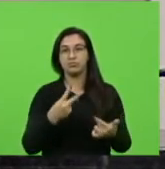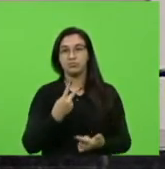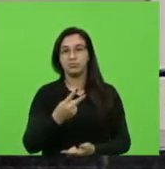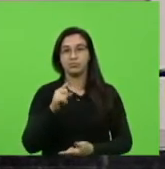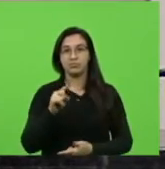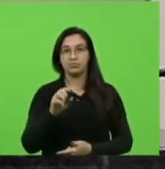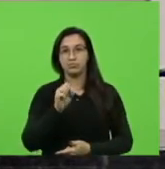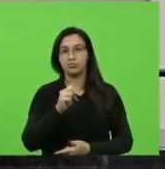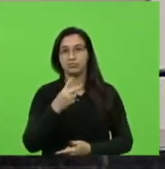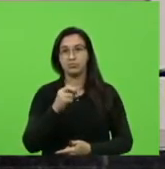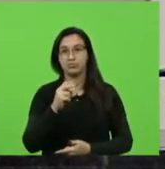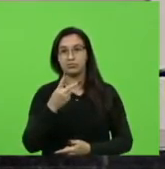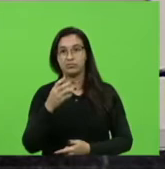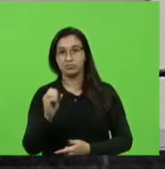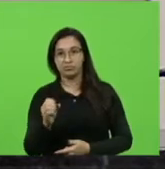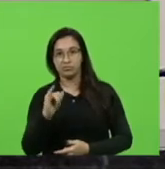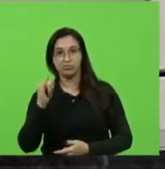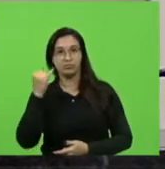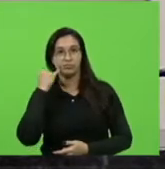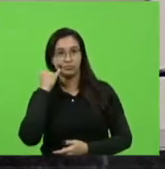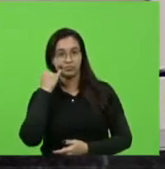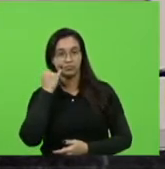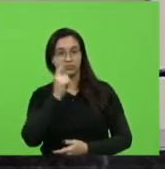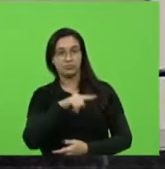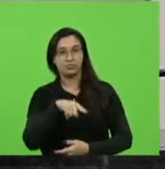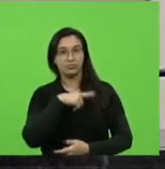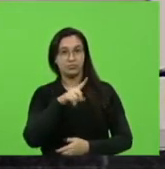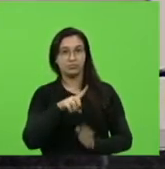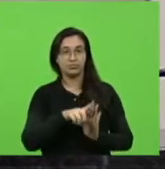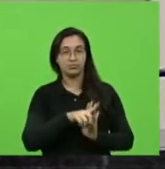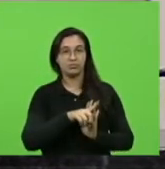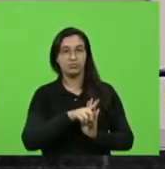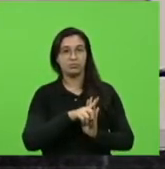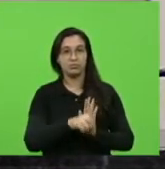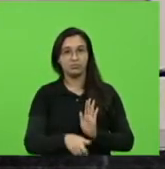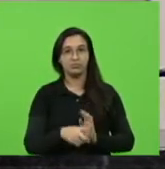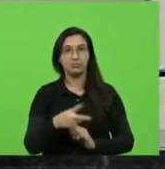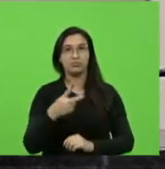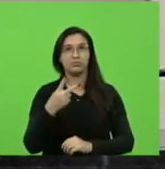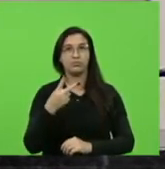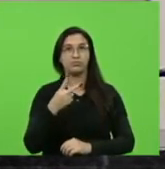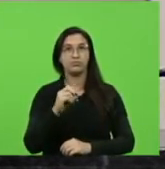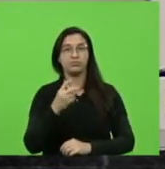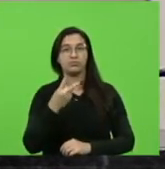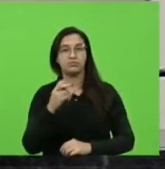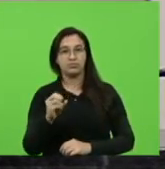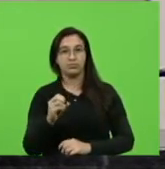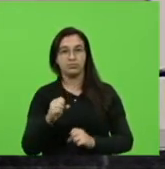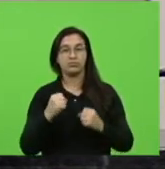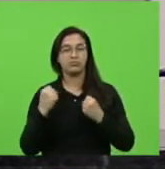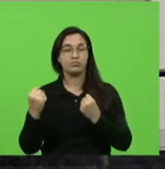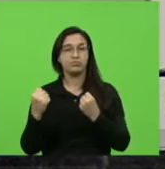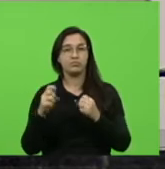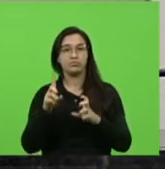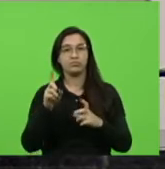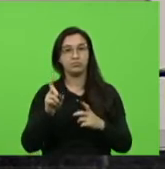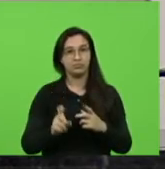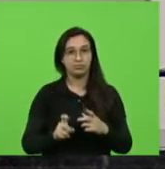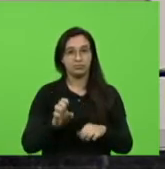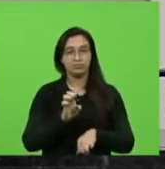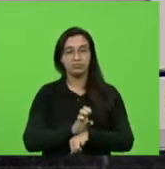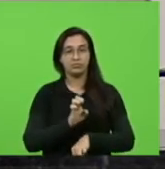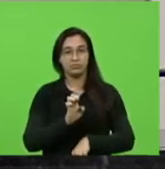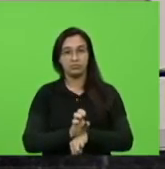2.8/2020, autor deputado Gessé Lopes, susta o decreto 525 de 23 de março de 2020 do Poder Executivo Estadual. Dentro